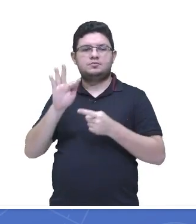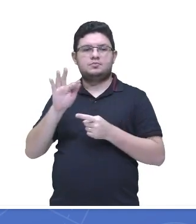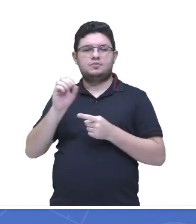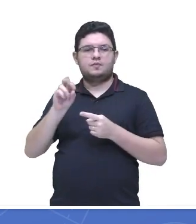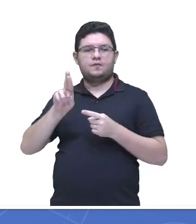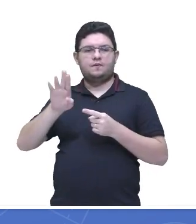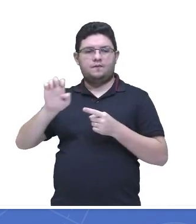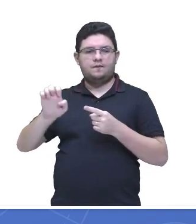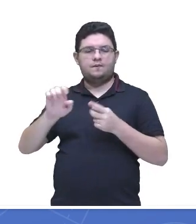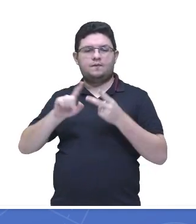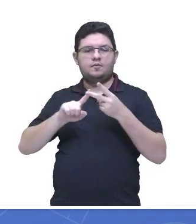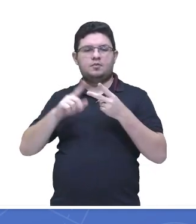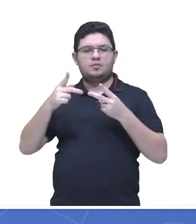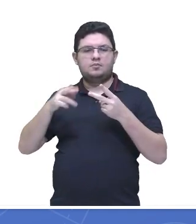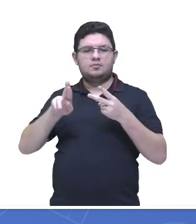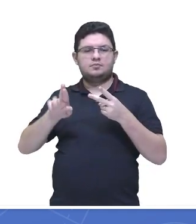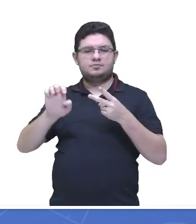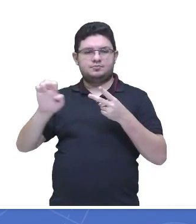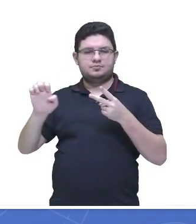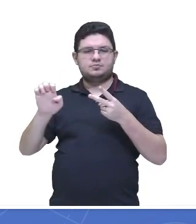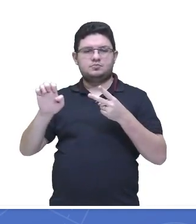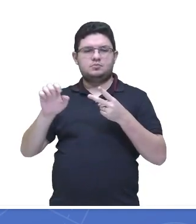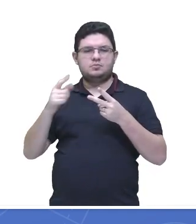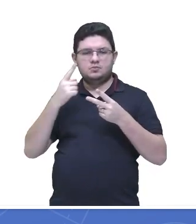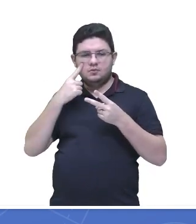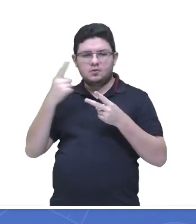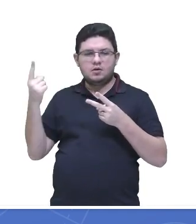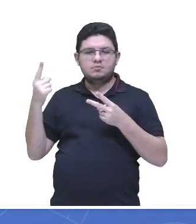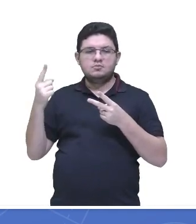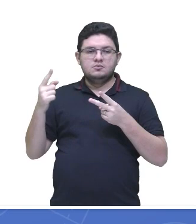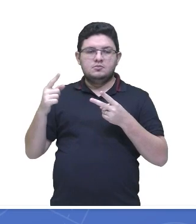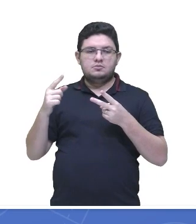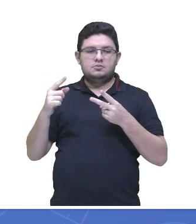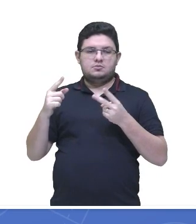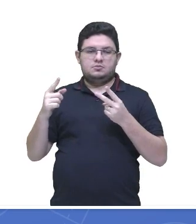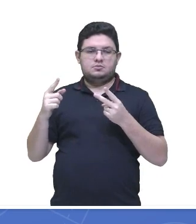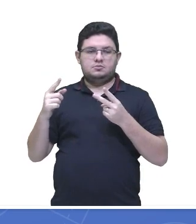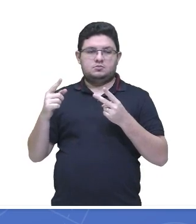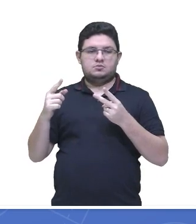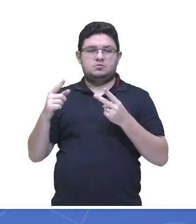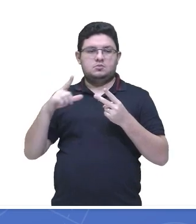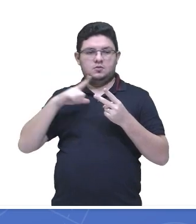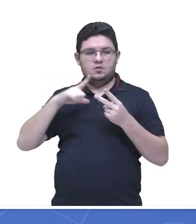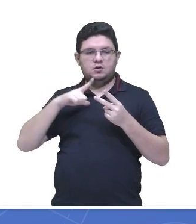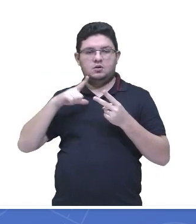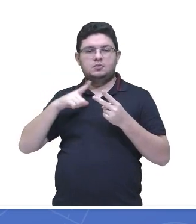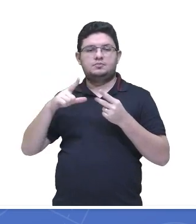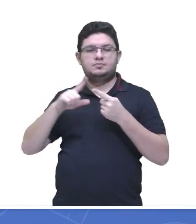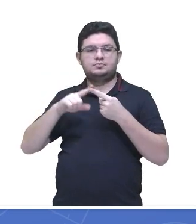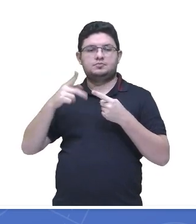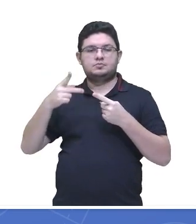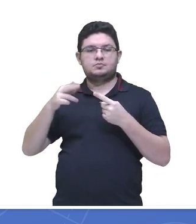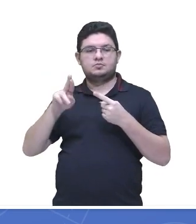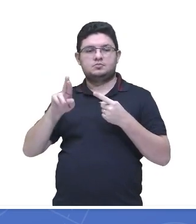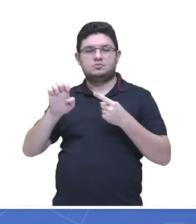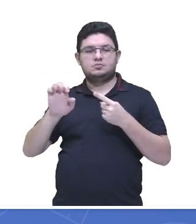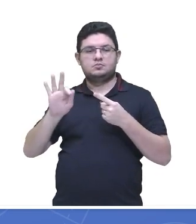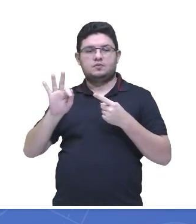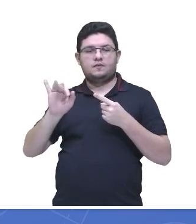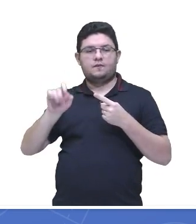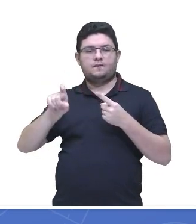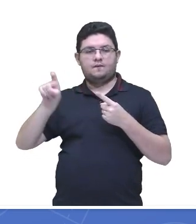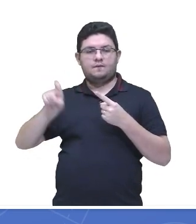aqui pre, anterior, prévio, antes, prefix, antes da palavra.